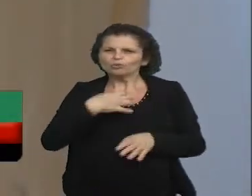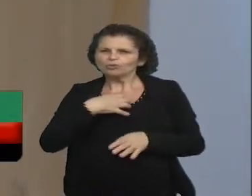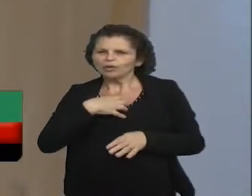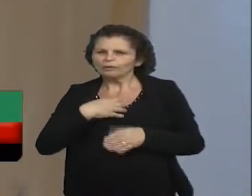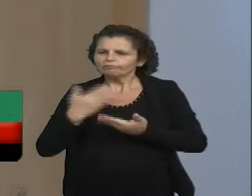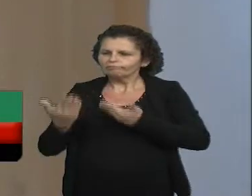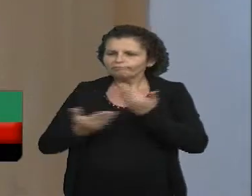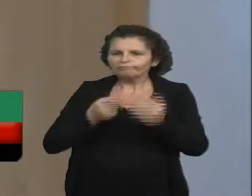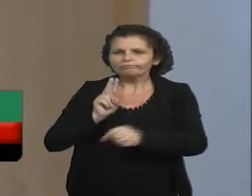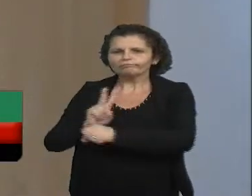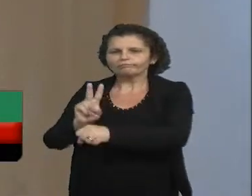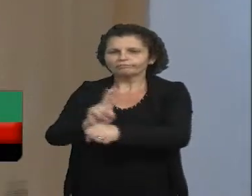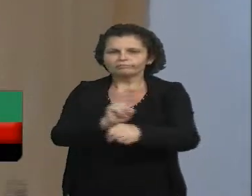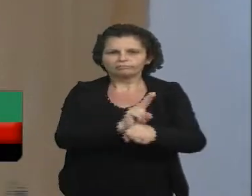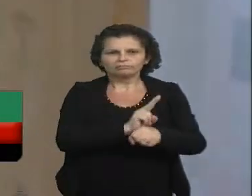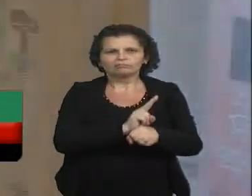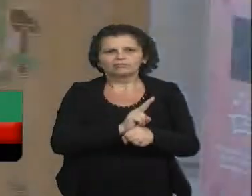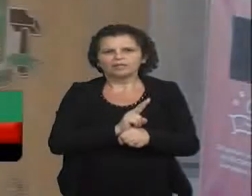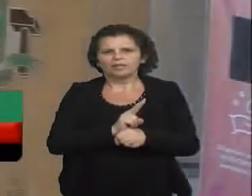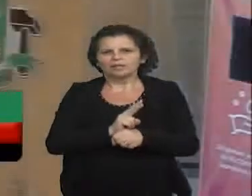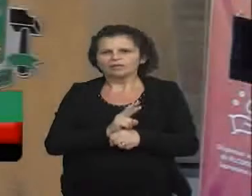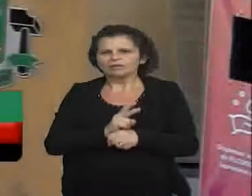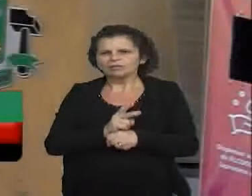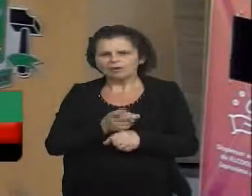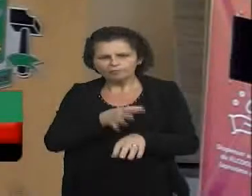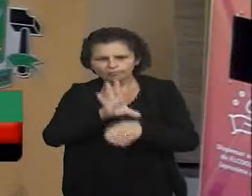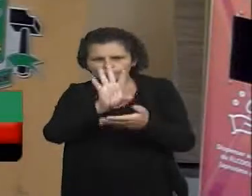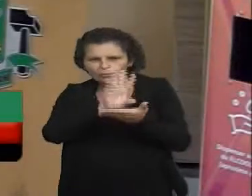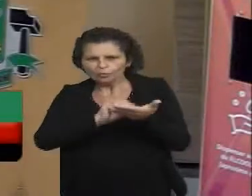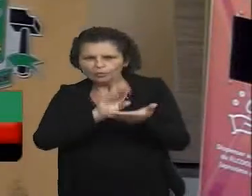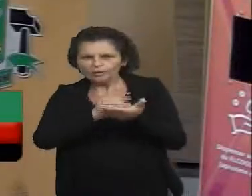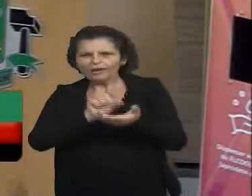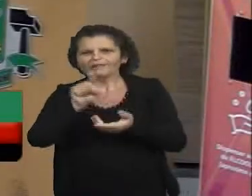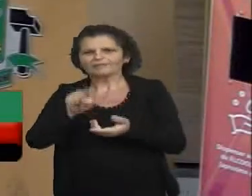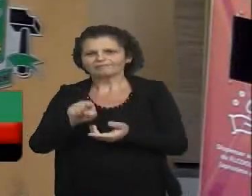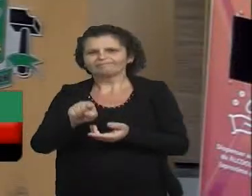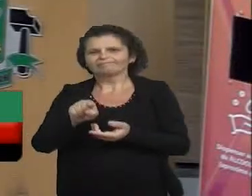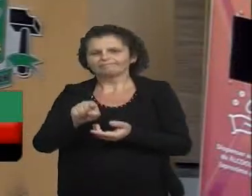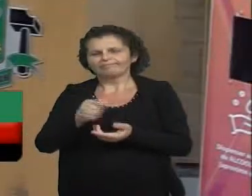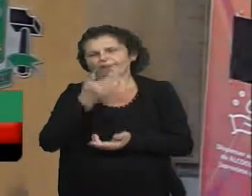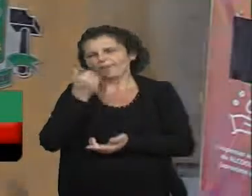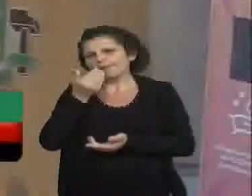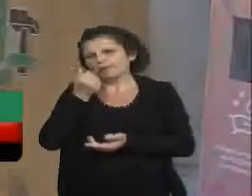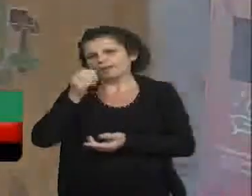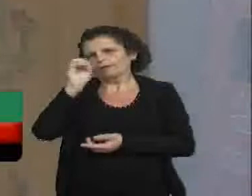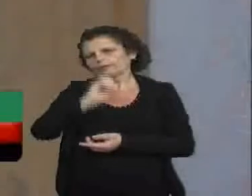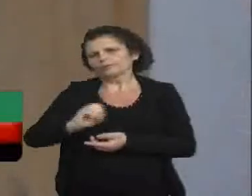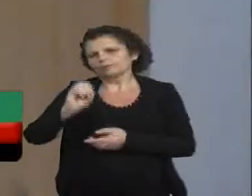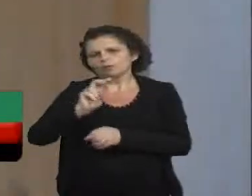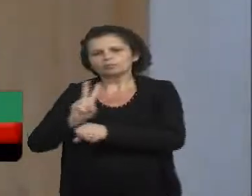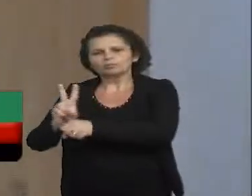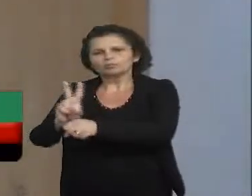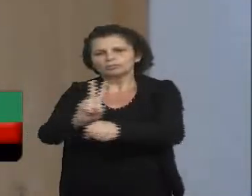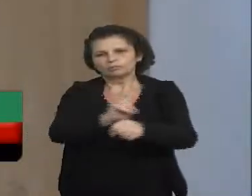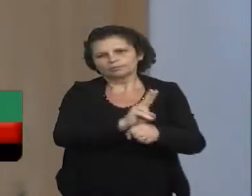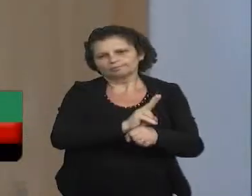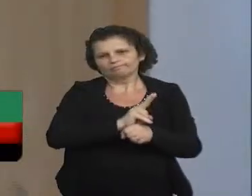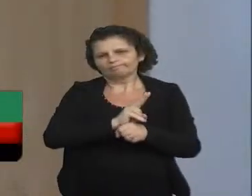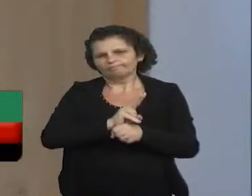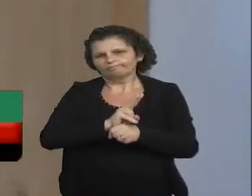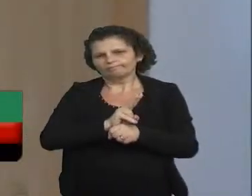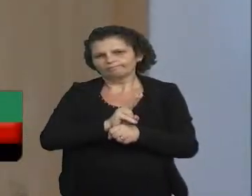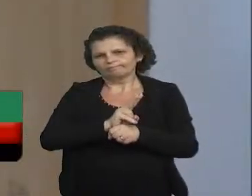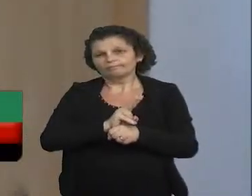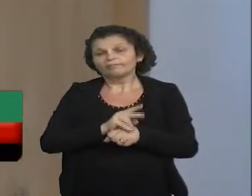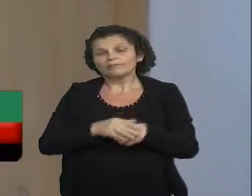atendimentos, que se nós nos espelharmos em você, nós seremos o melhor município deste Brasil em termos de